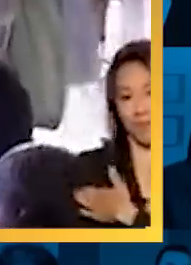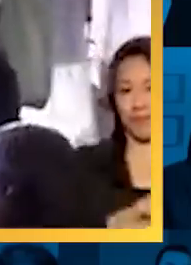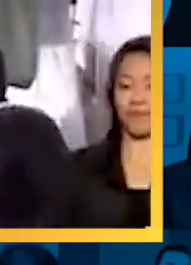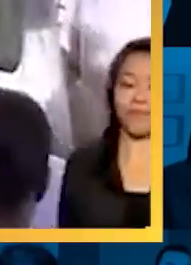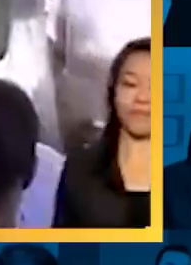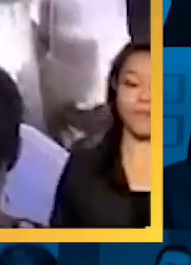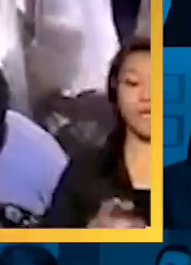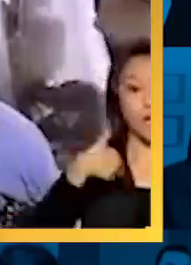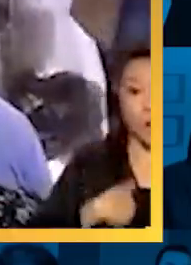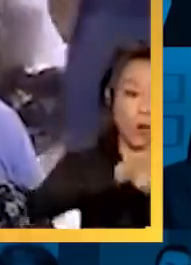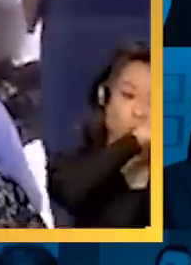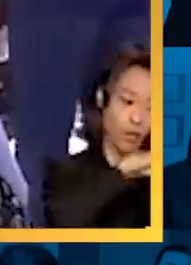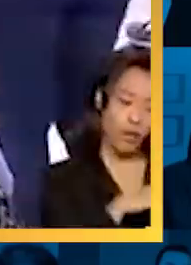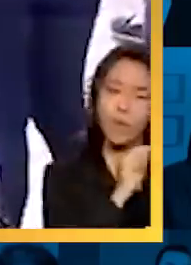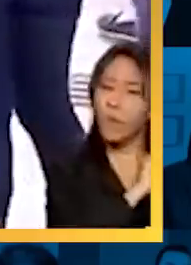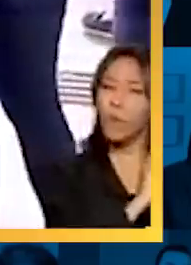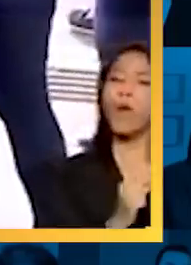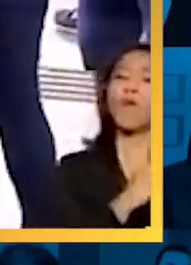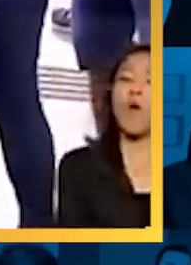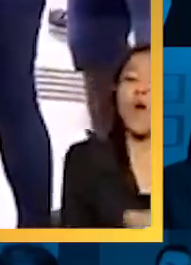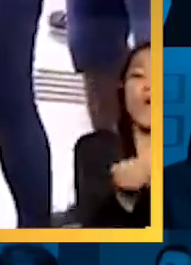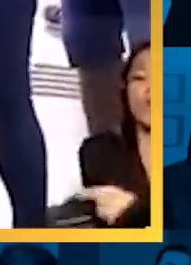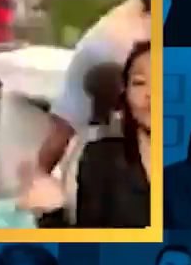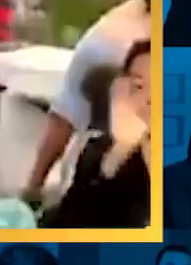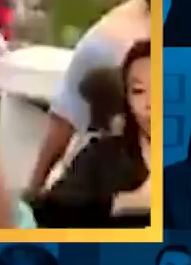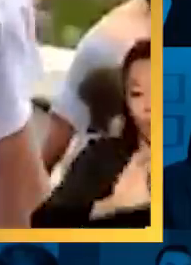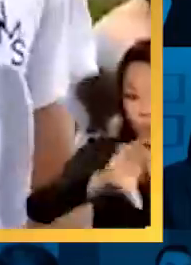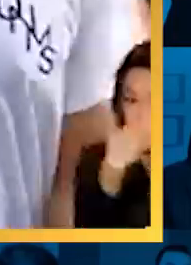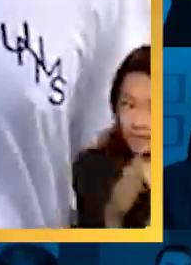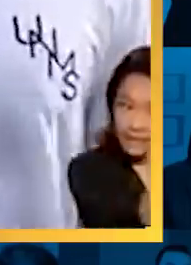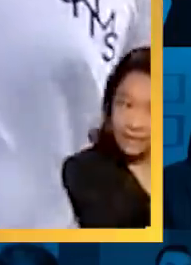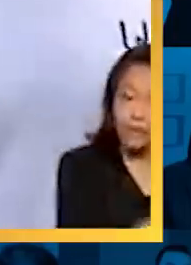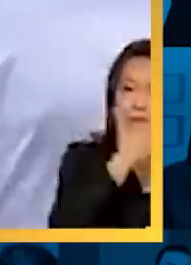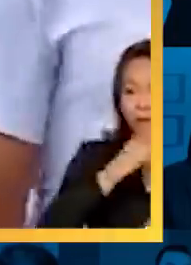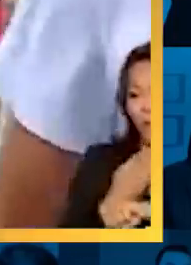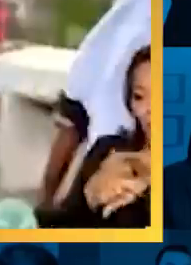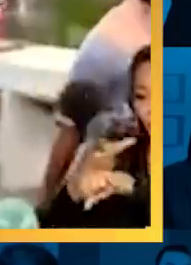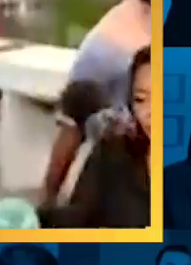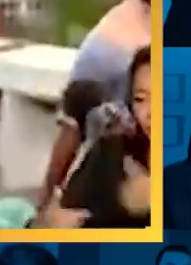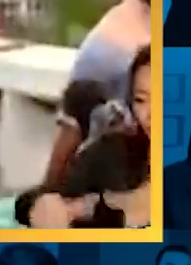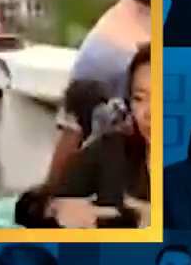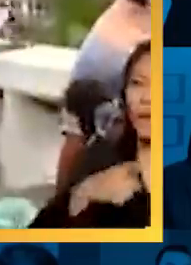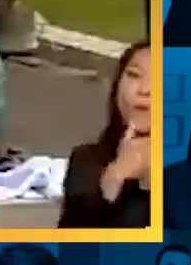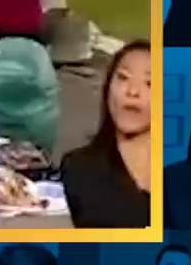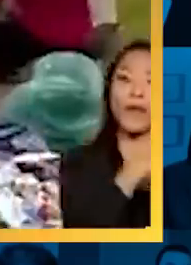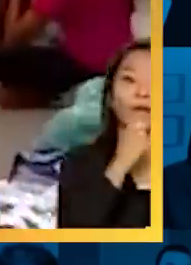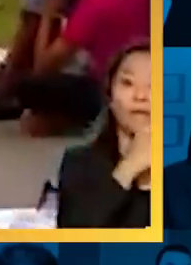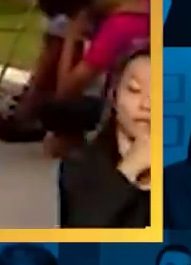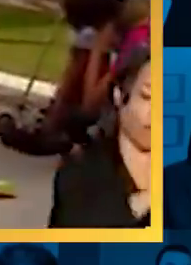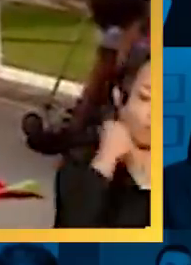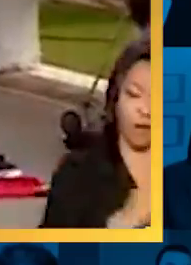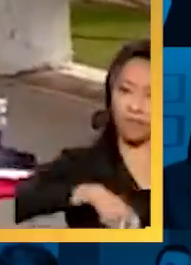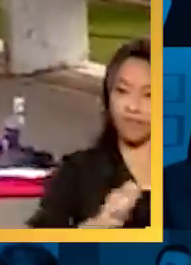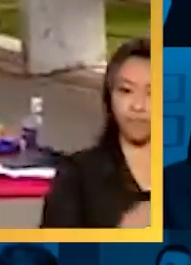O programa vai oferecer cursos de capacitação para quem procura emprego ou vive na informalidade. Ao mesmo